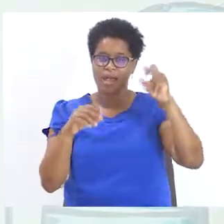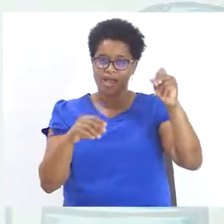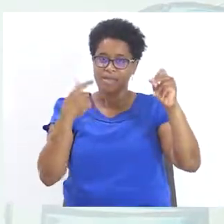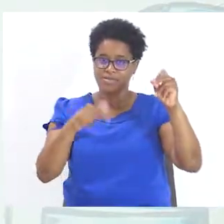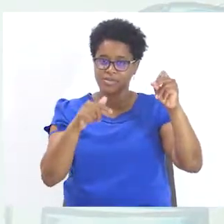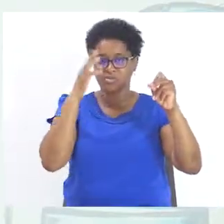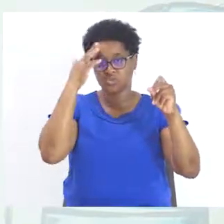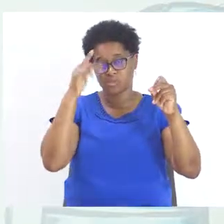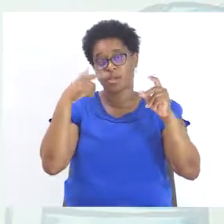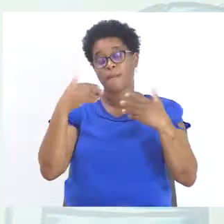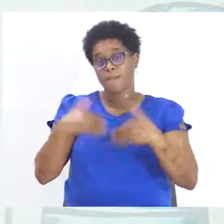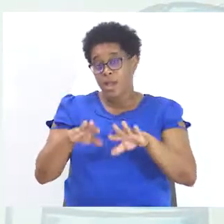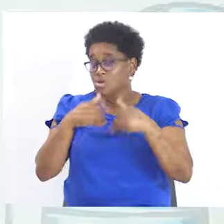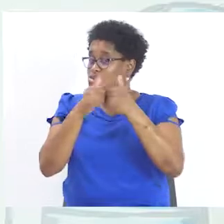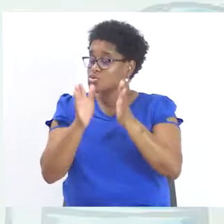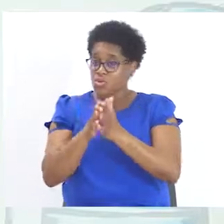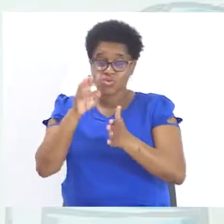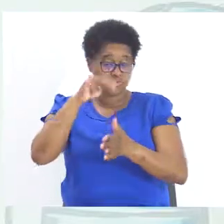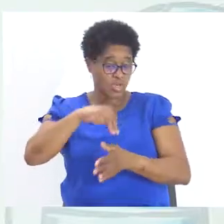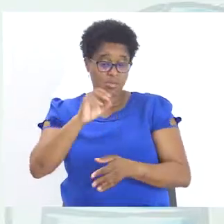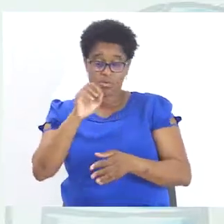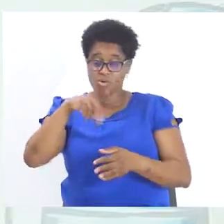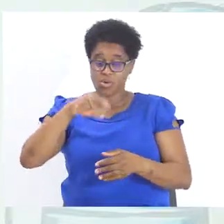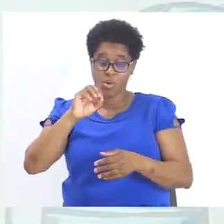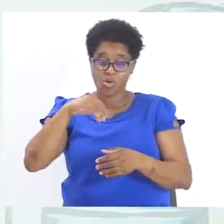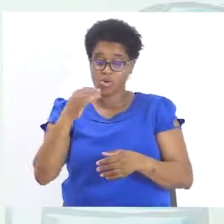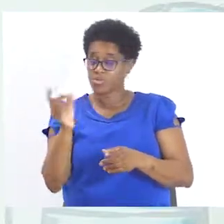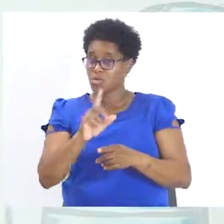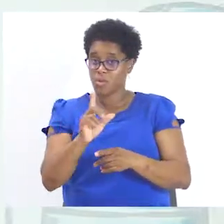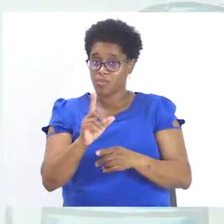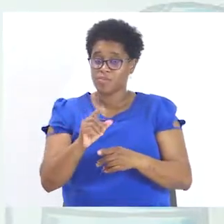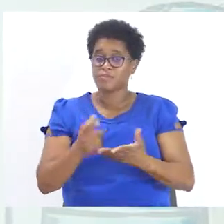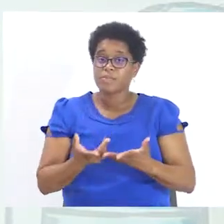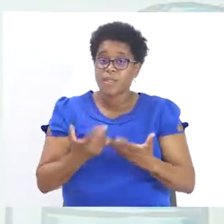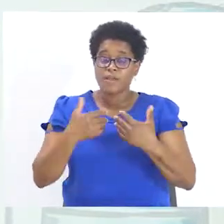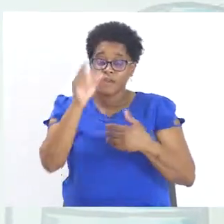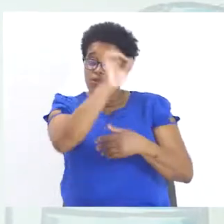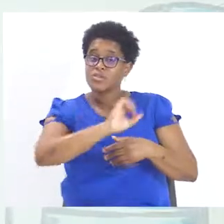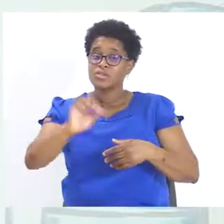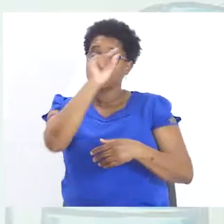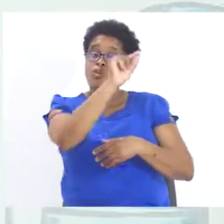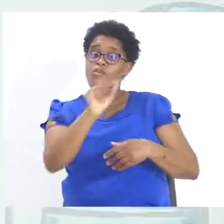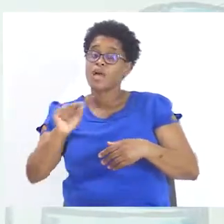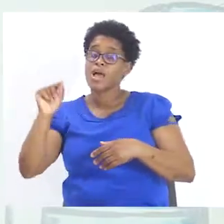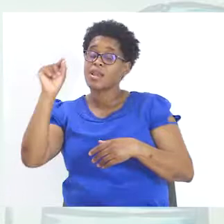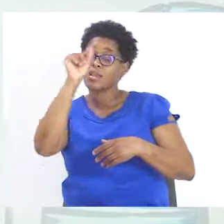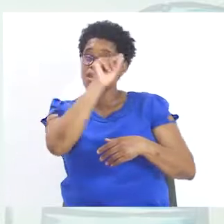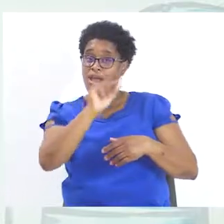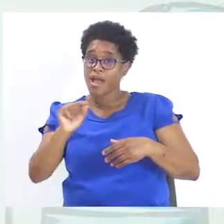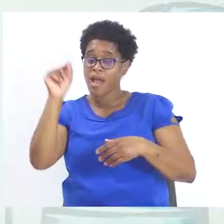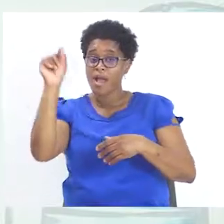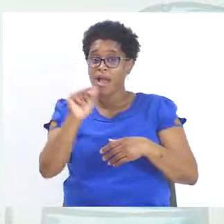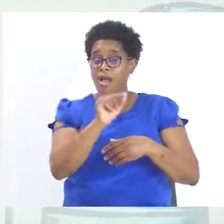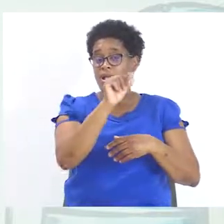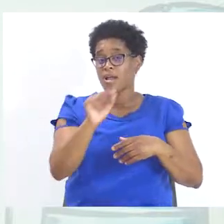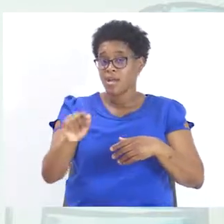tem as expressões, mas nem todas são monômios. Vocês vão fazer a correspondência, vocês vão ligar as